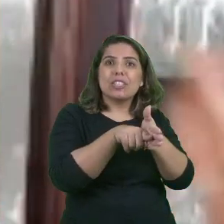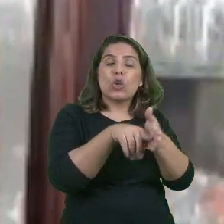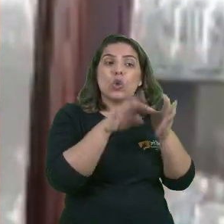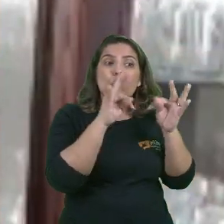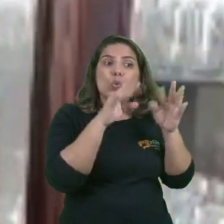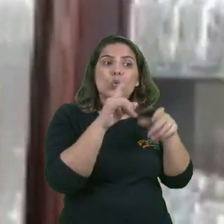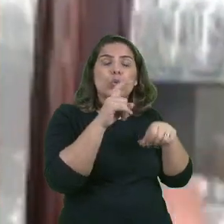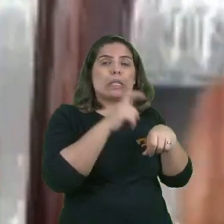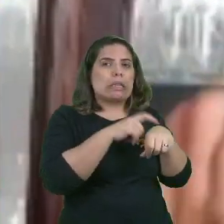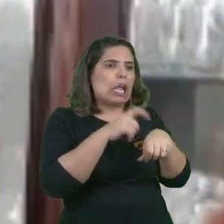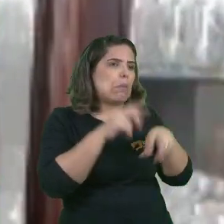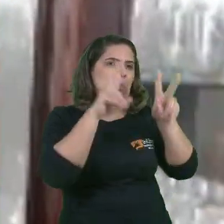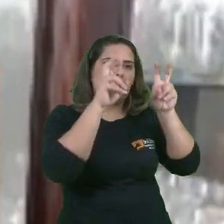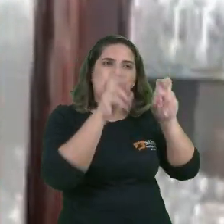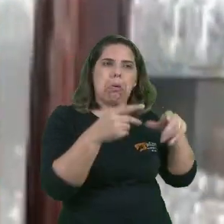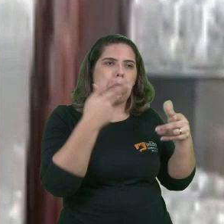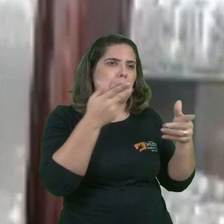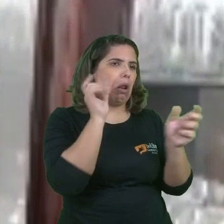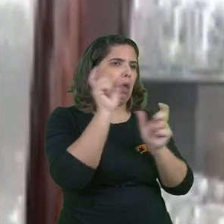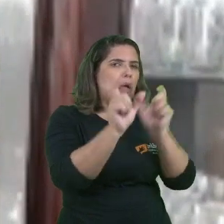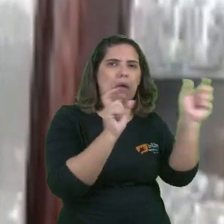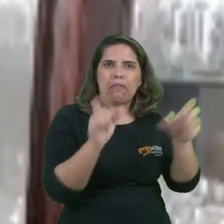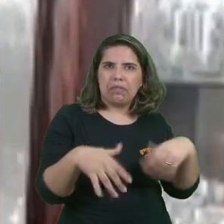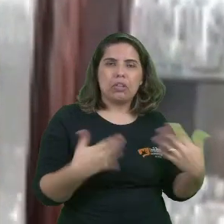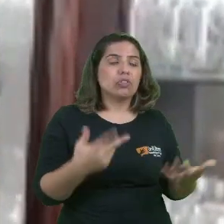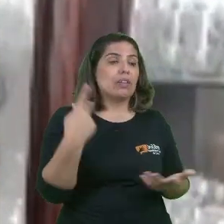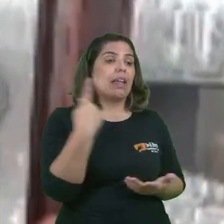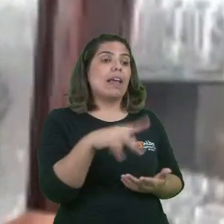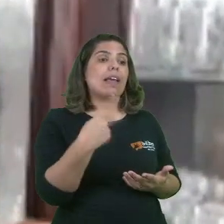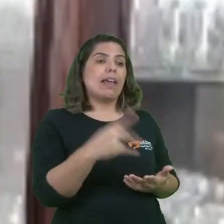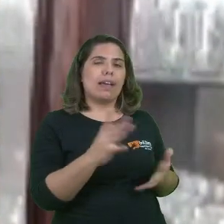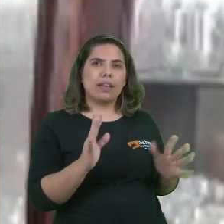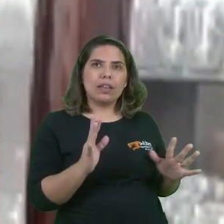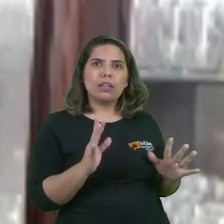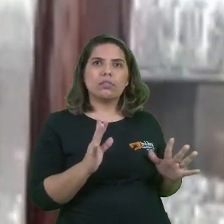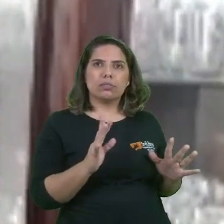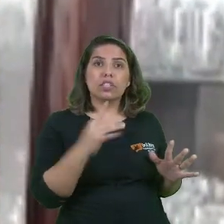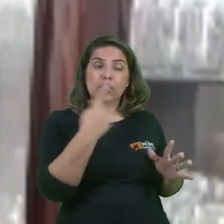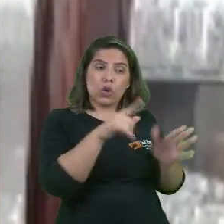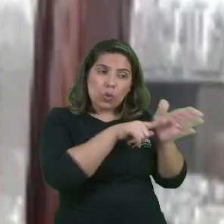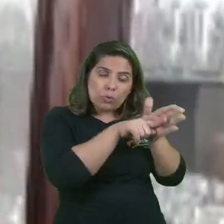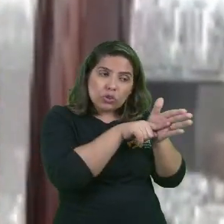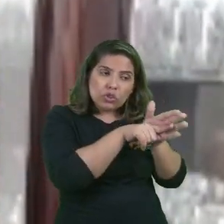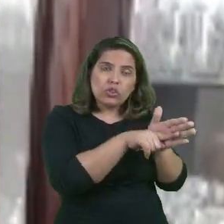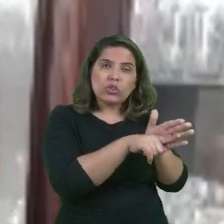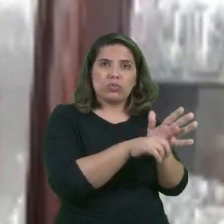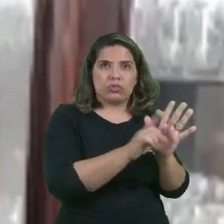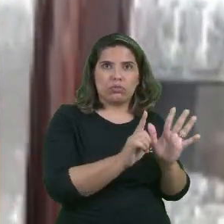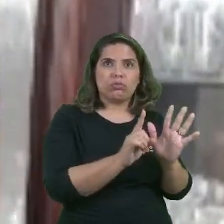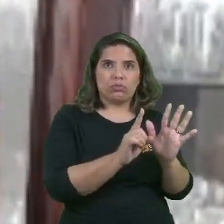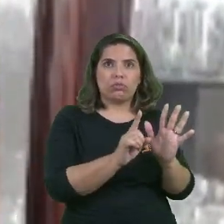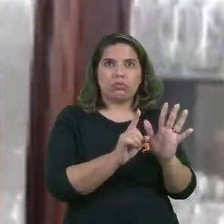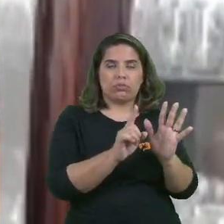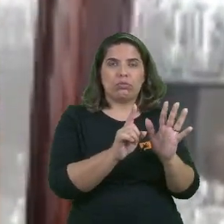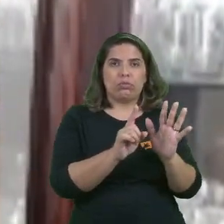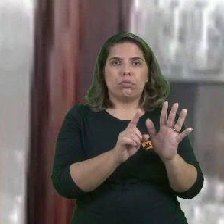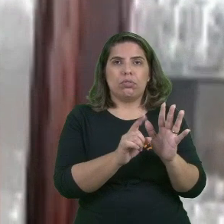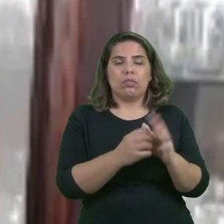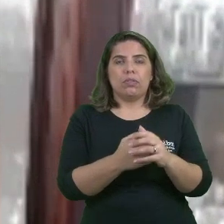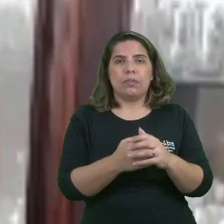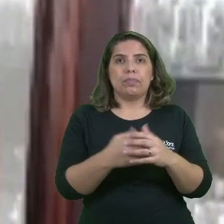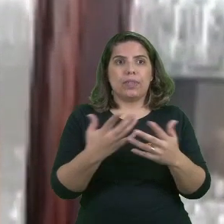o tema geral e depois o tema específico e viram seu objeto de pesquisa não tem que ser necessariamente